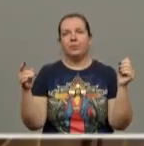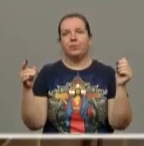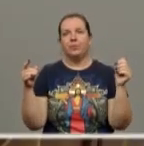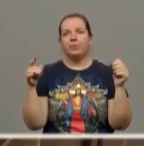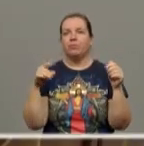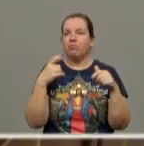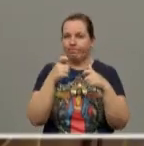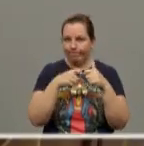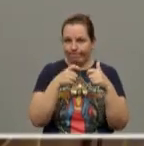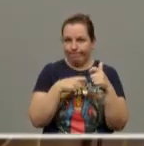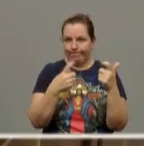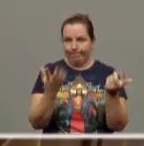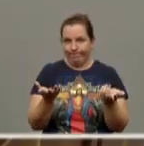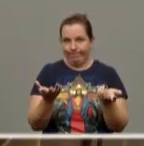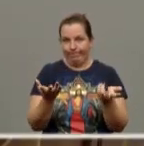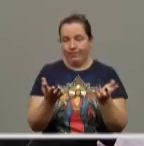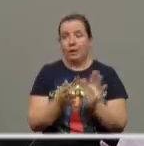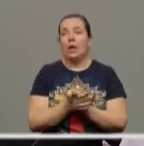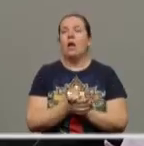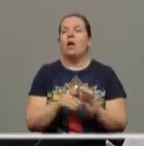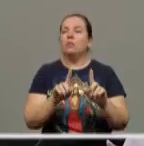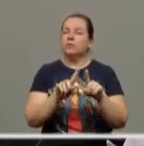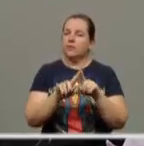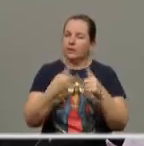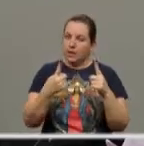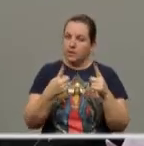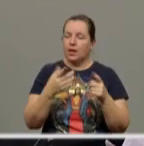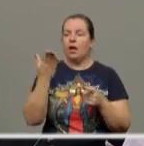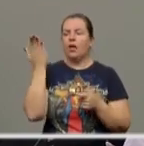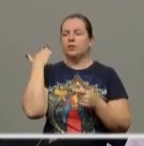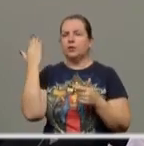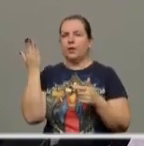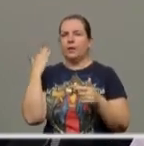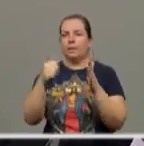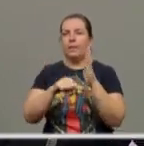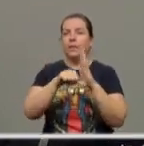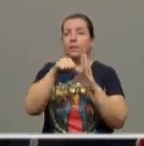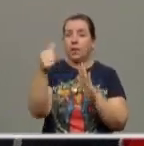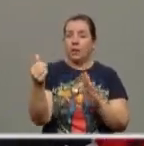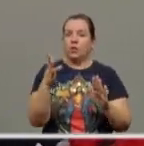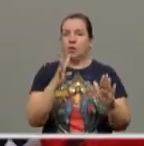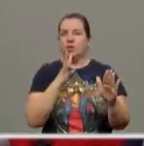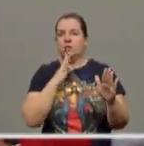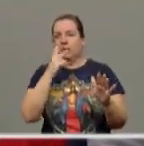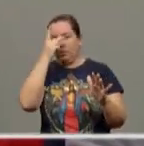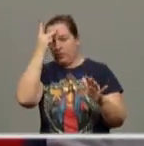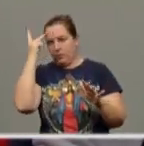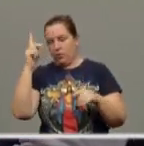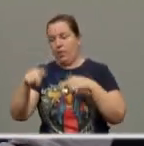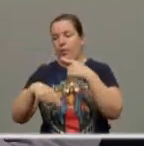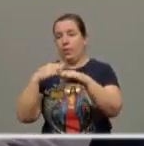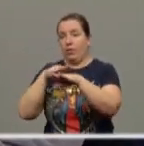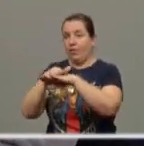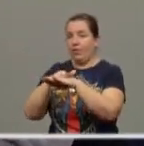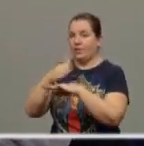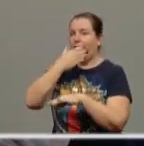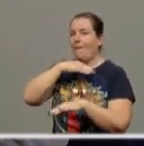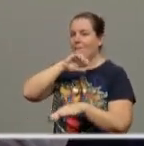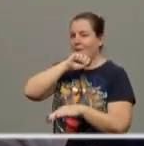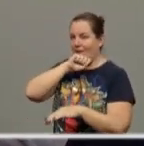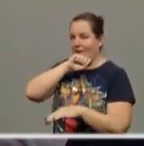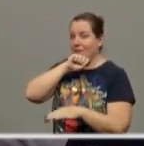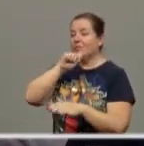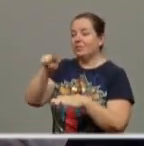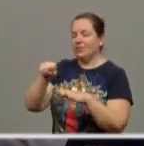com o pai da menina. Ia ou não ia? Sim. Vamos lá, olha, eu conheci a sua menina, a sua filha, e